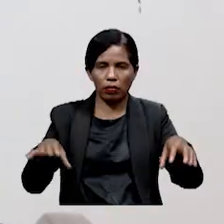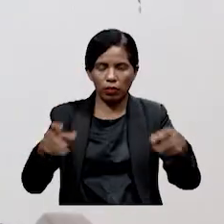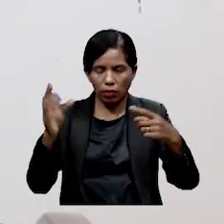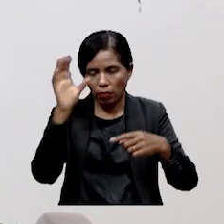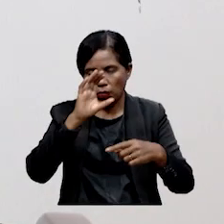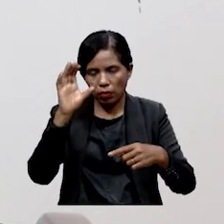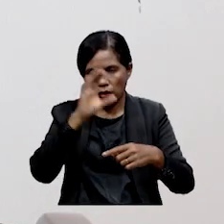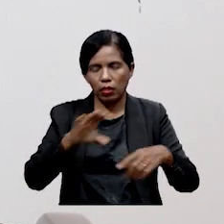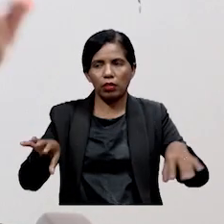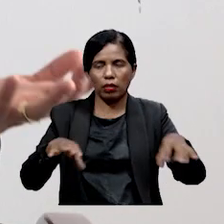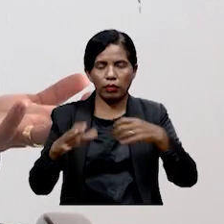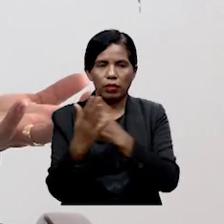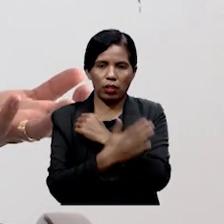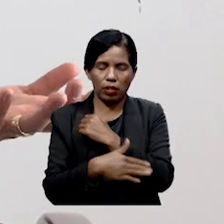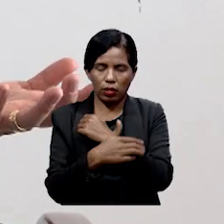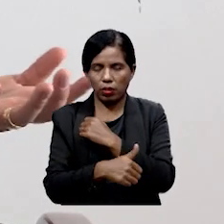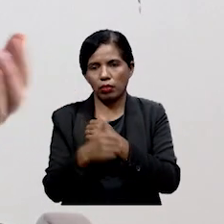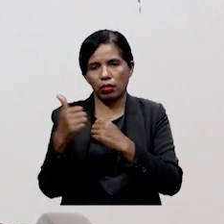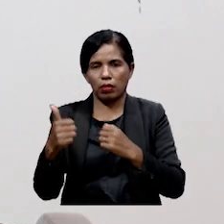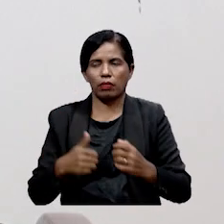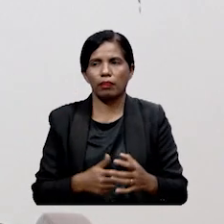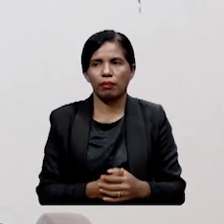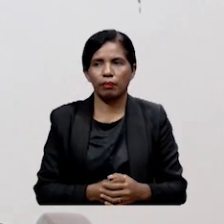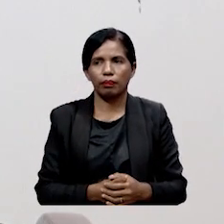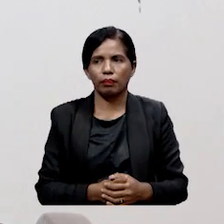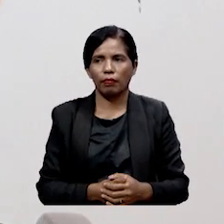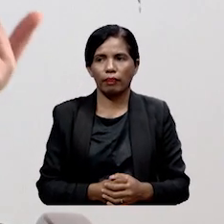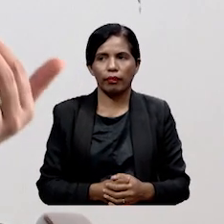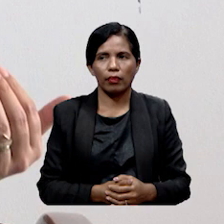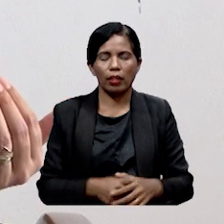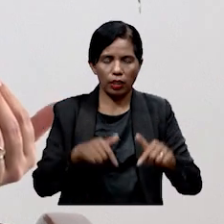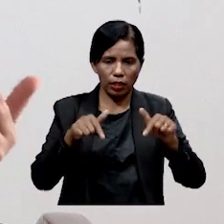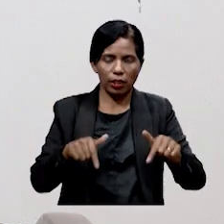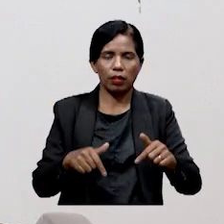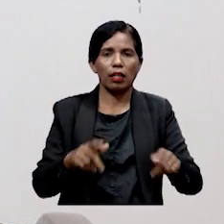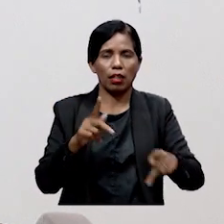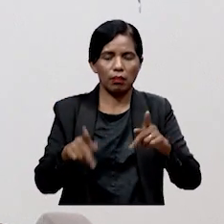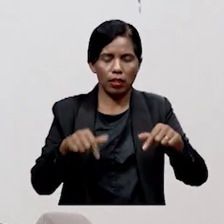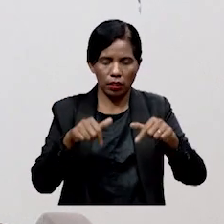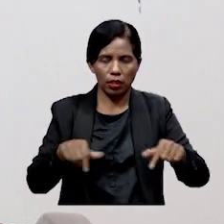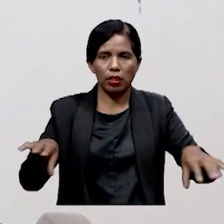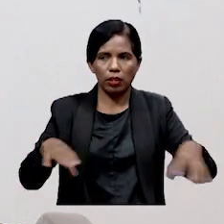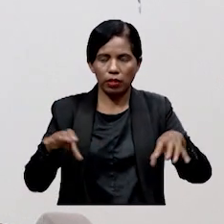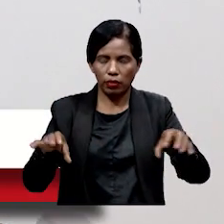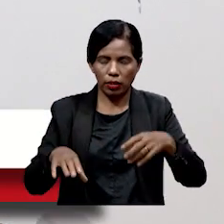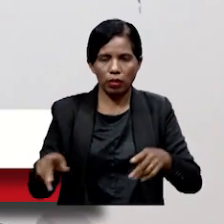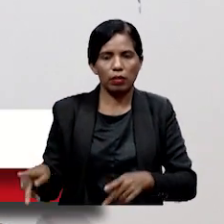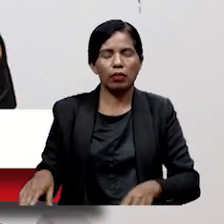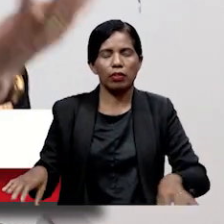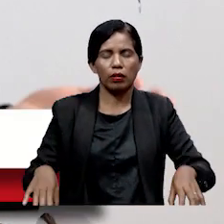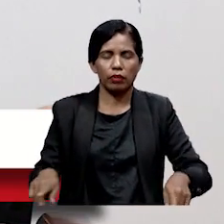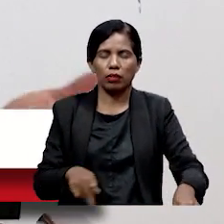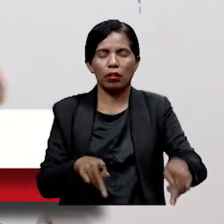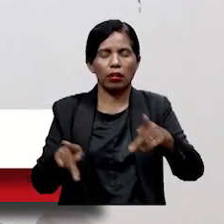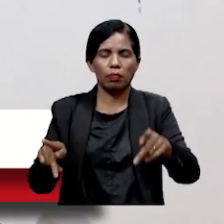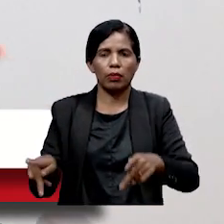Babuca fala serviço iha emanerain. Agora balo e nem é serviço balo funcionário público husi que ela